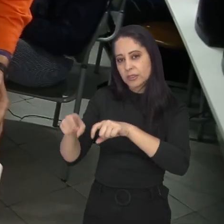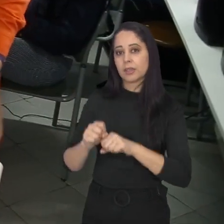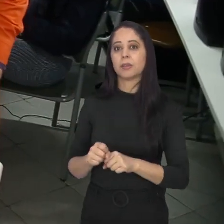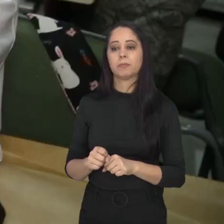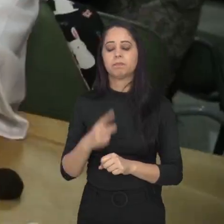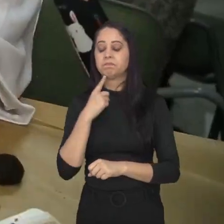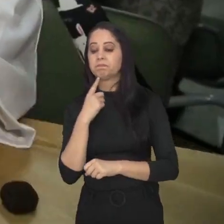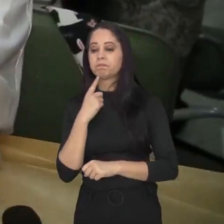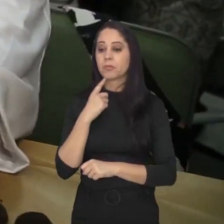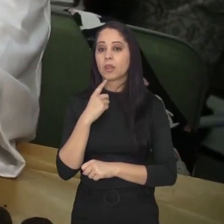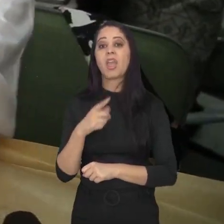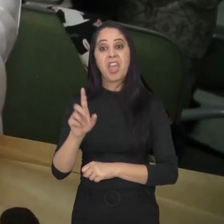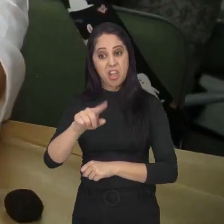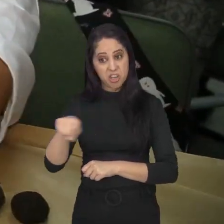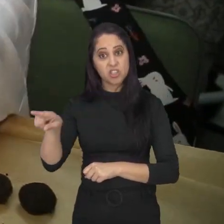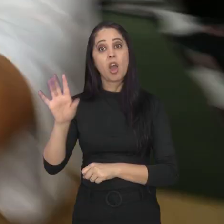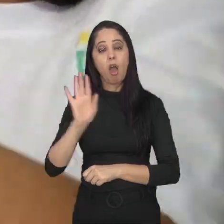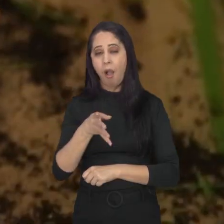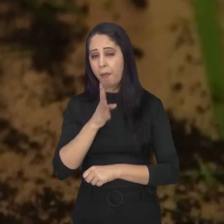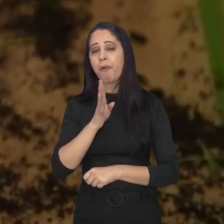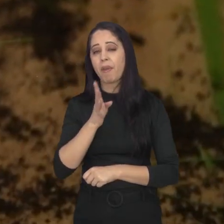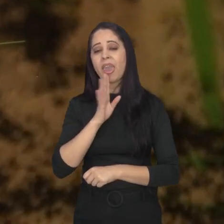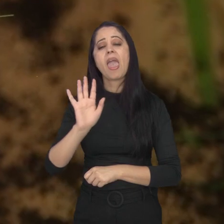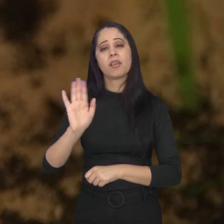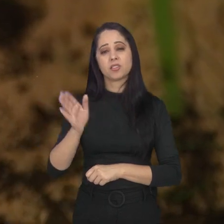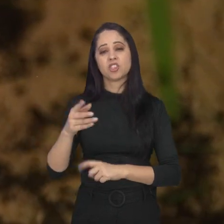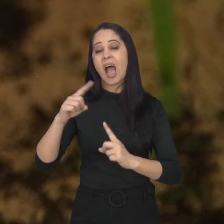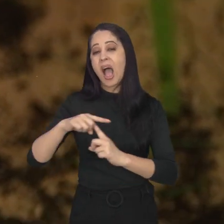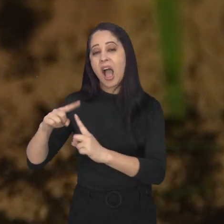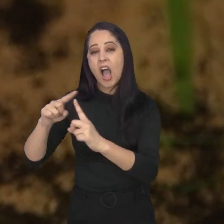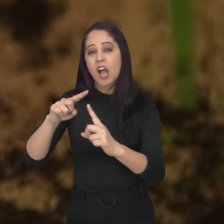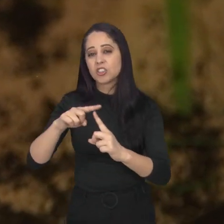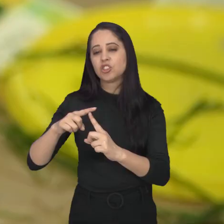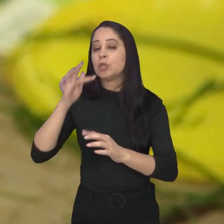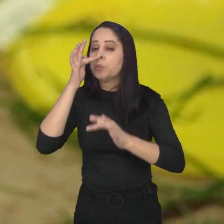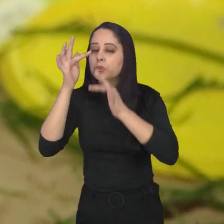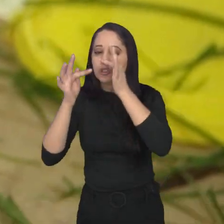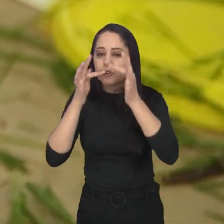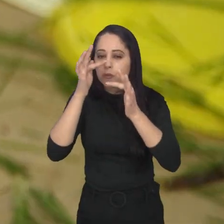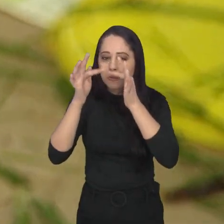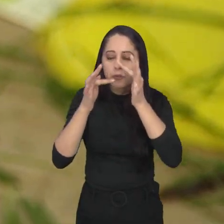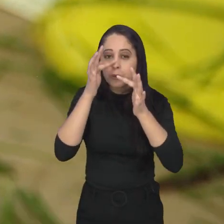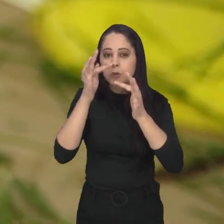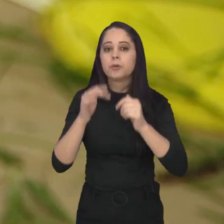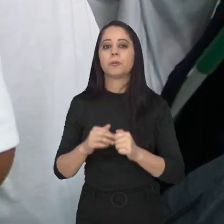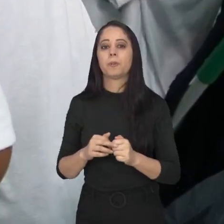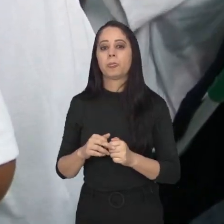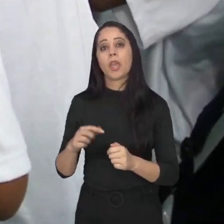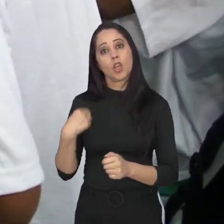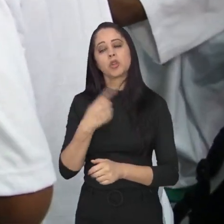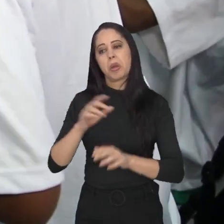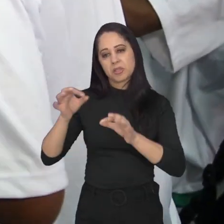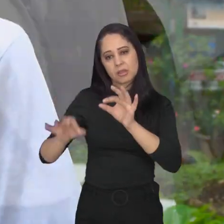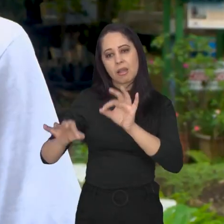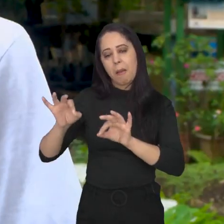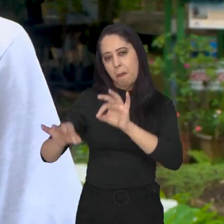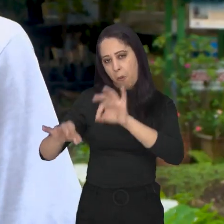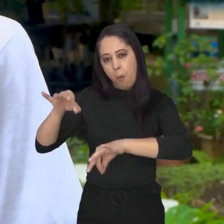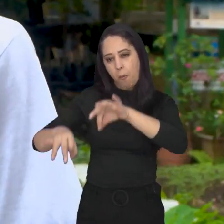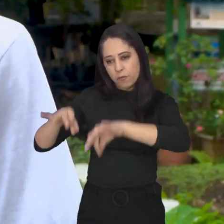8 e 18 anos e também abrange toda a comunidade. Aqui, os jovens se tornam um agente multiplicador capaz